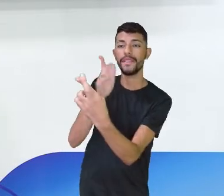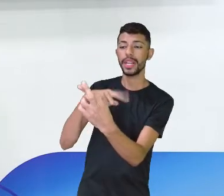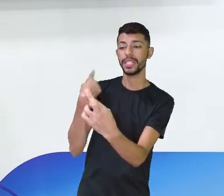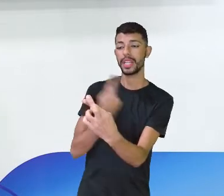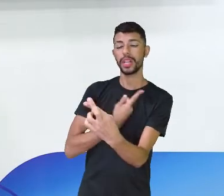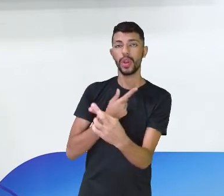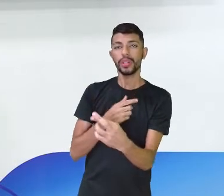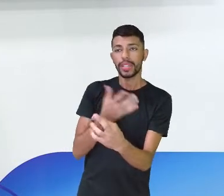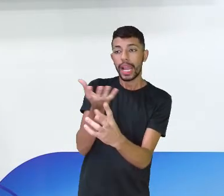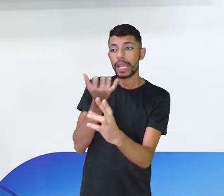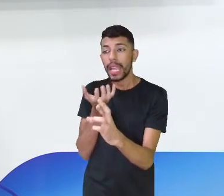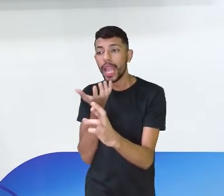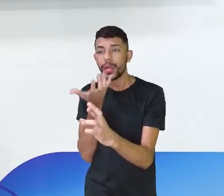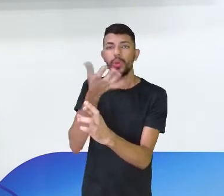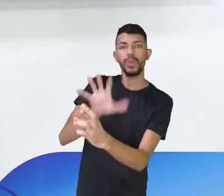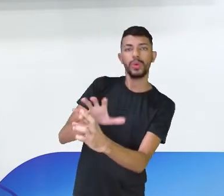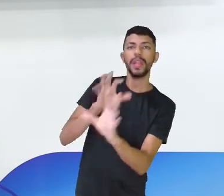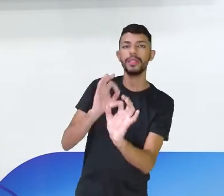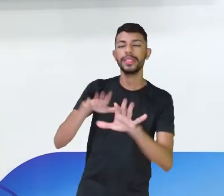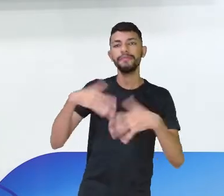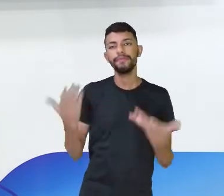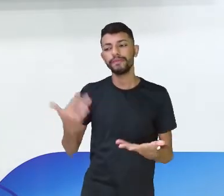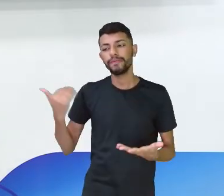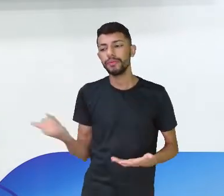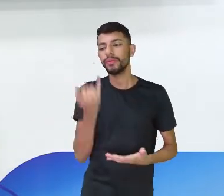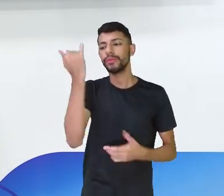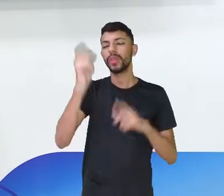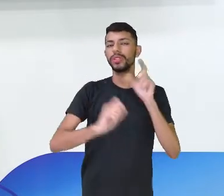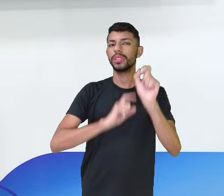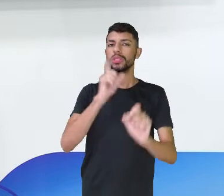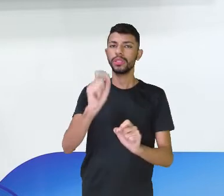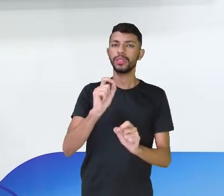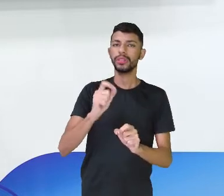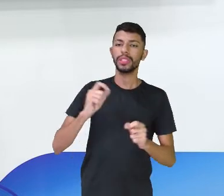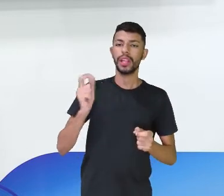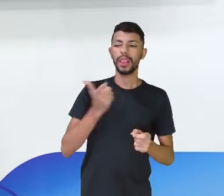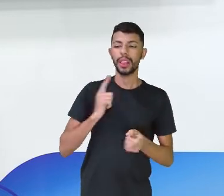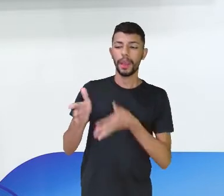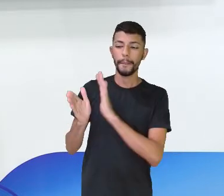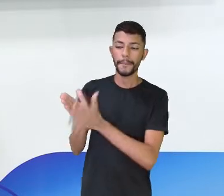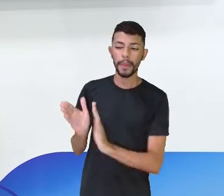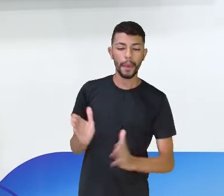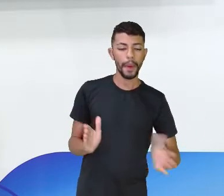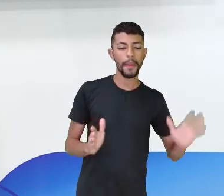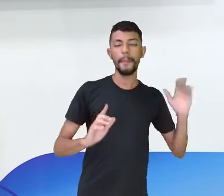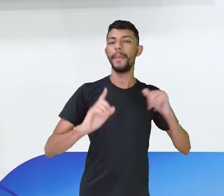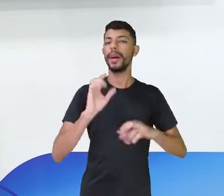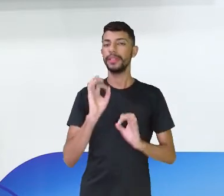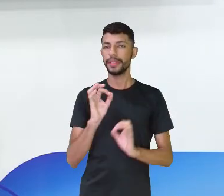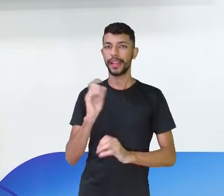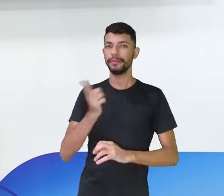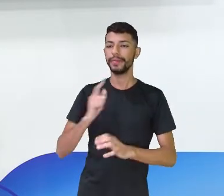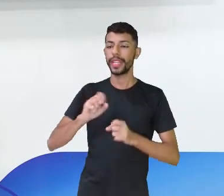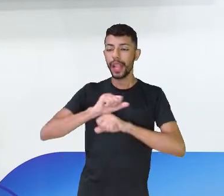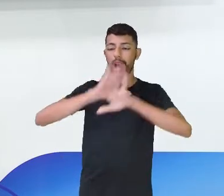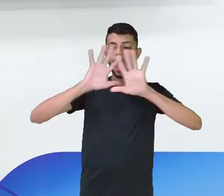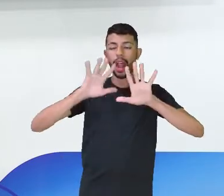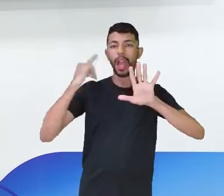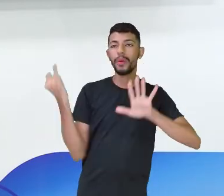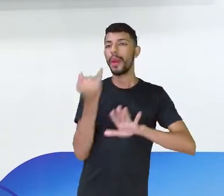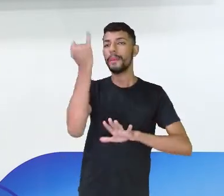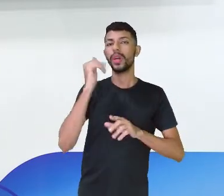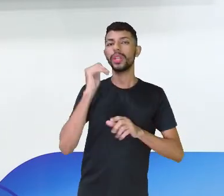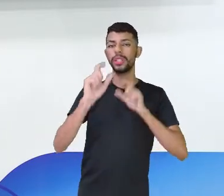quer ser. Então é importante que a gente faça essa sequência, que a gente tenha essa clareza da importância